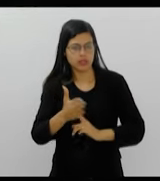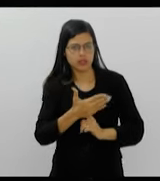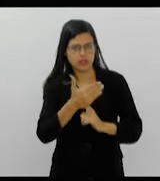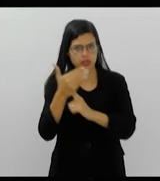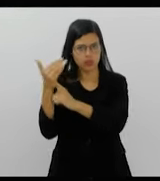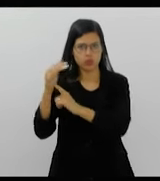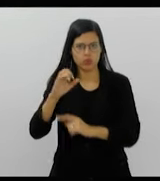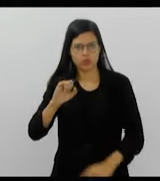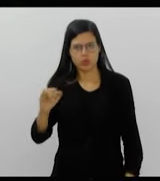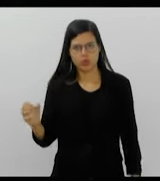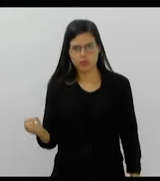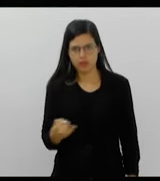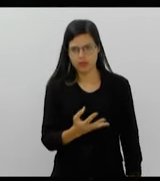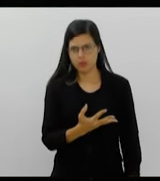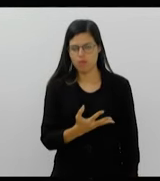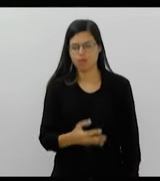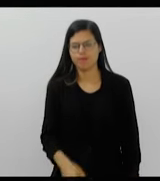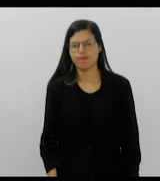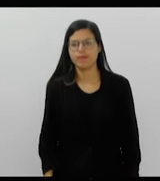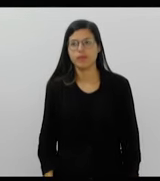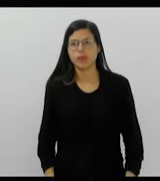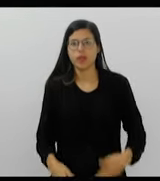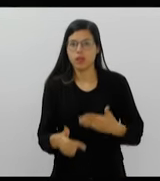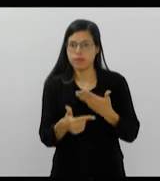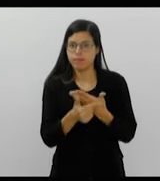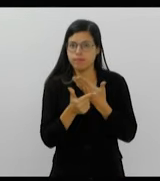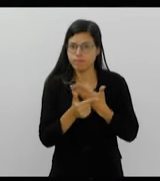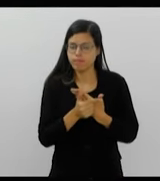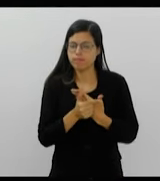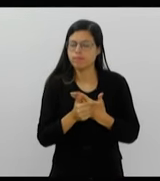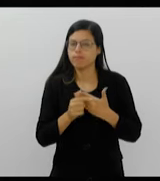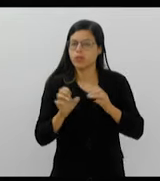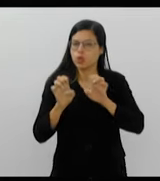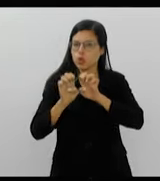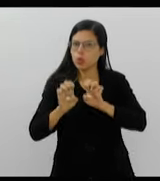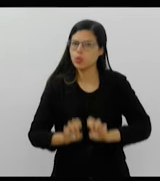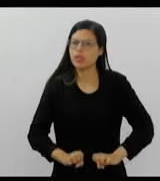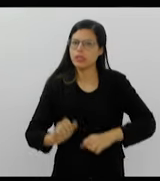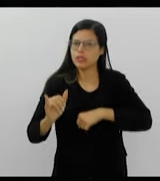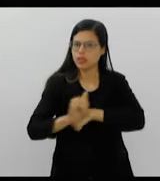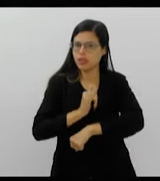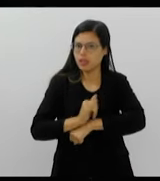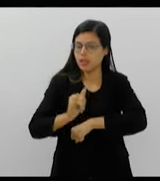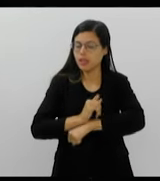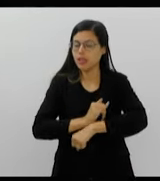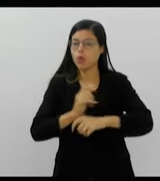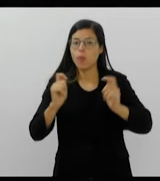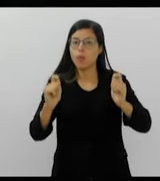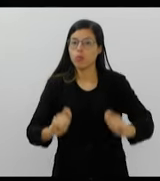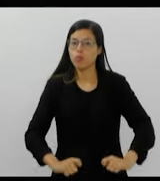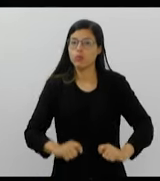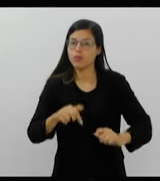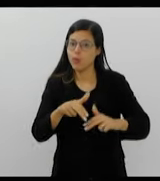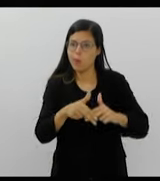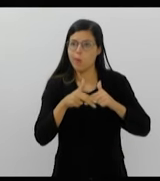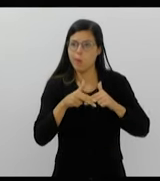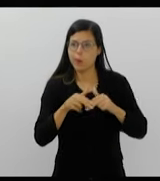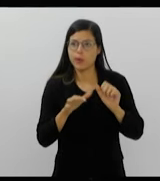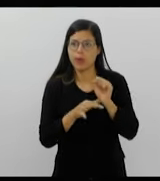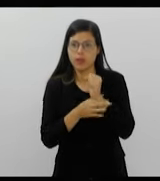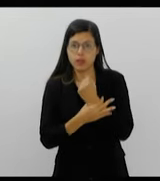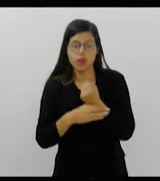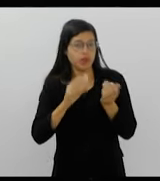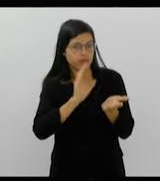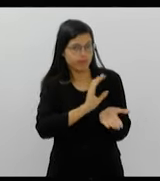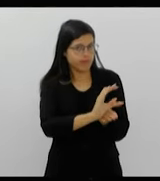e inovação. Esse papel estruturante e estratégico da FAPERJ tem sido possível graças à garantia do repasse